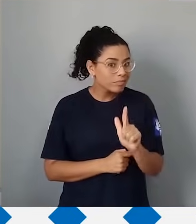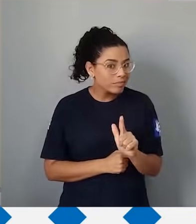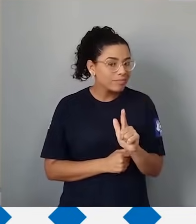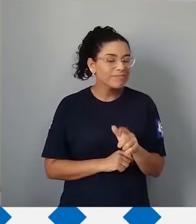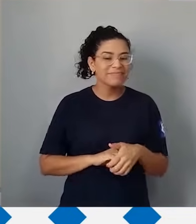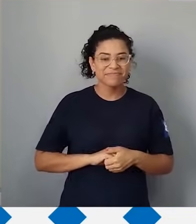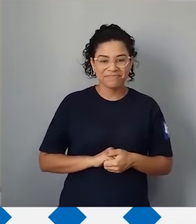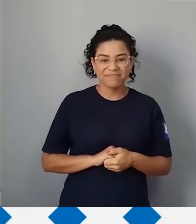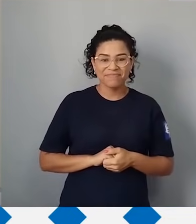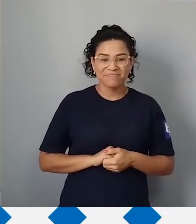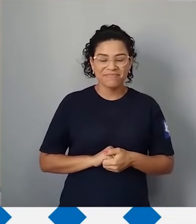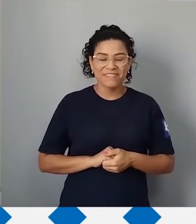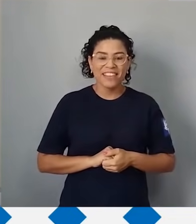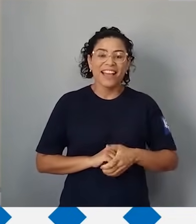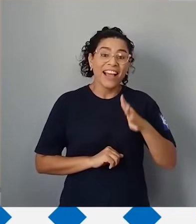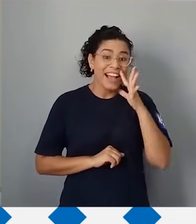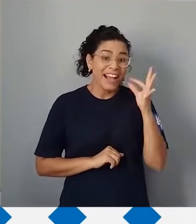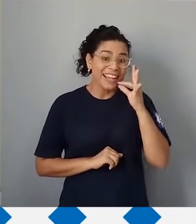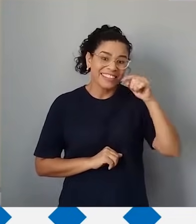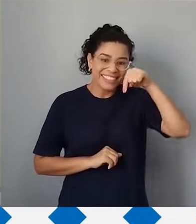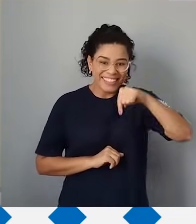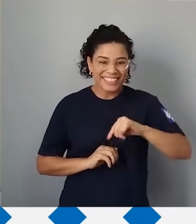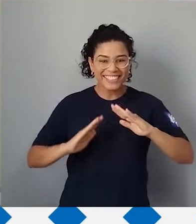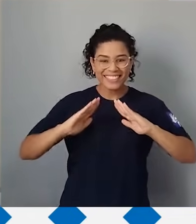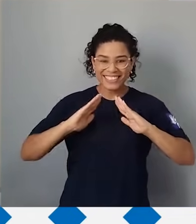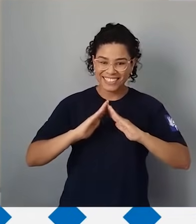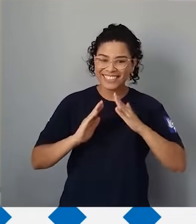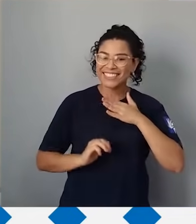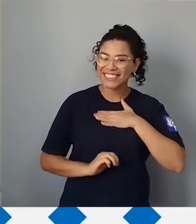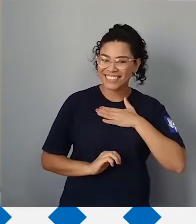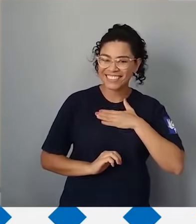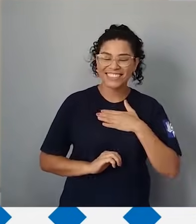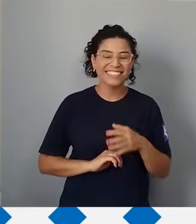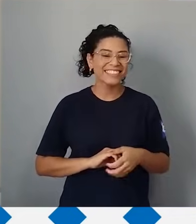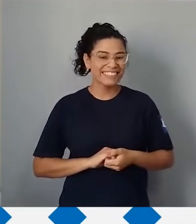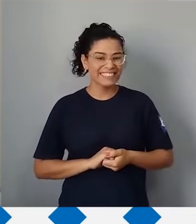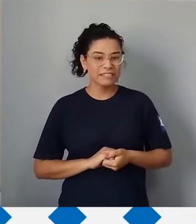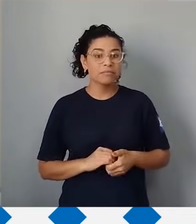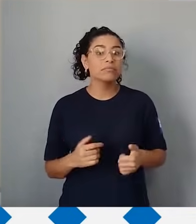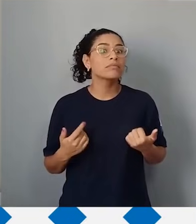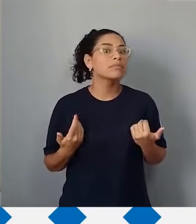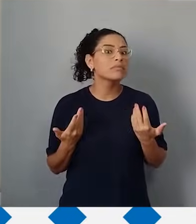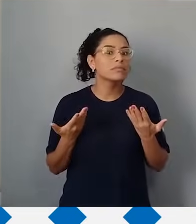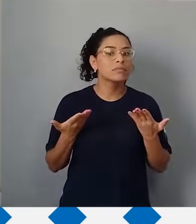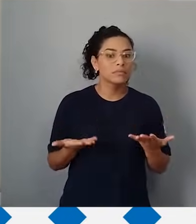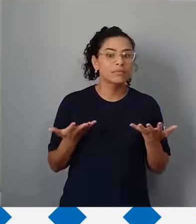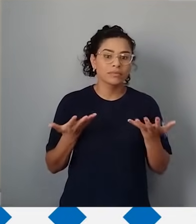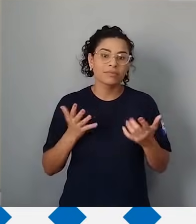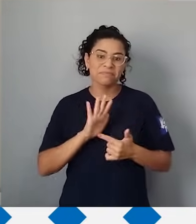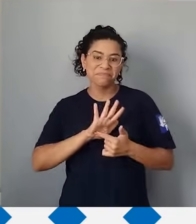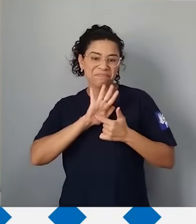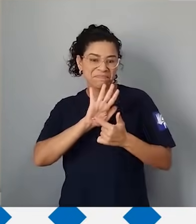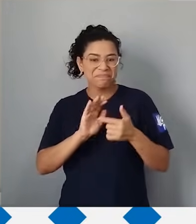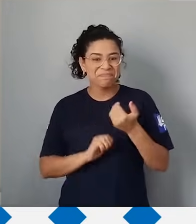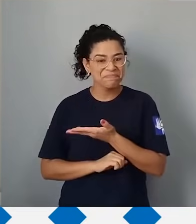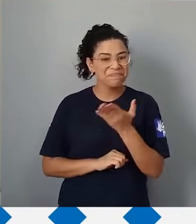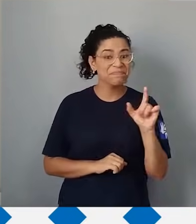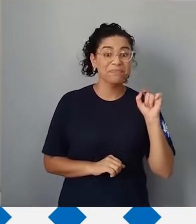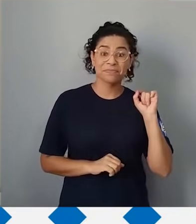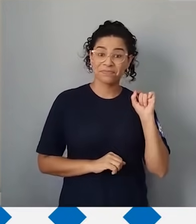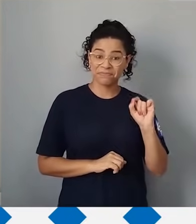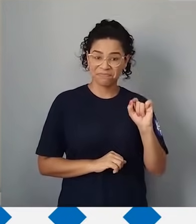engano. É a gata aqui, da nossa casa. É sim. Bom, eu quero apresentar a vocês